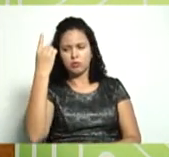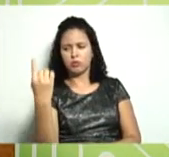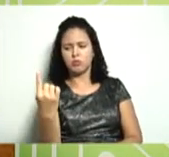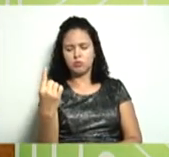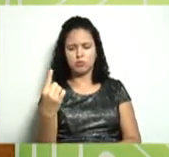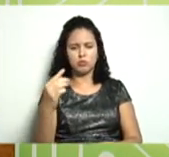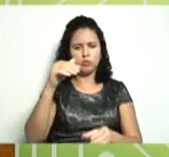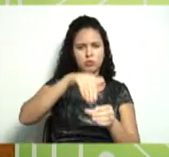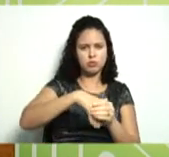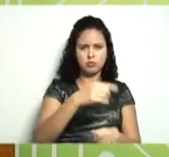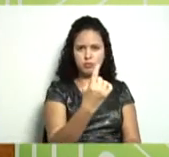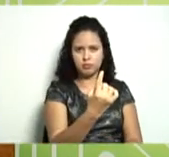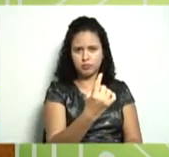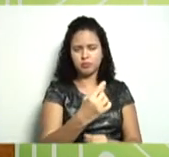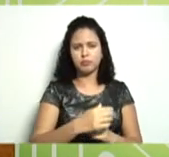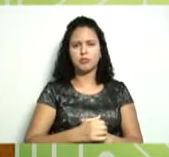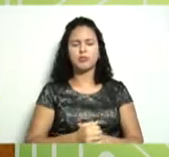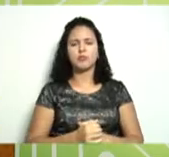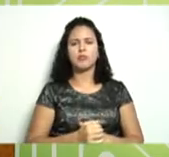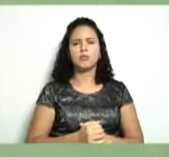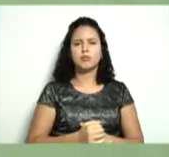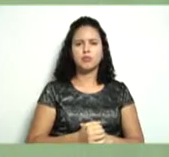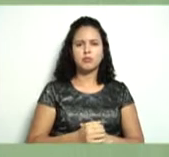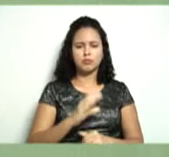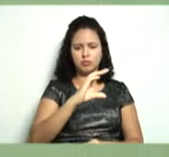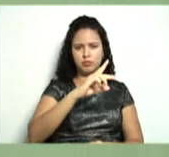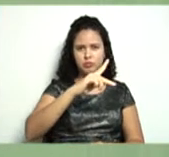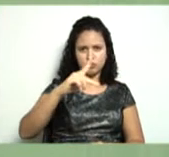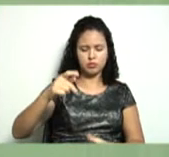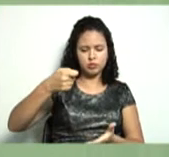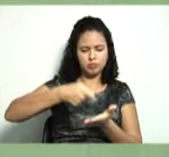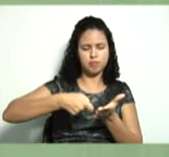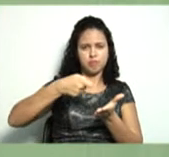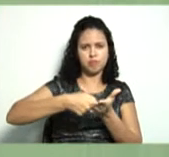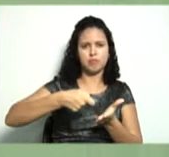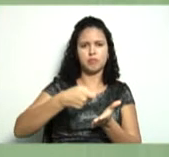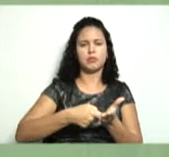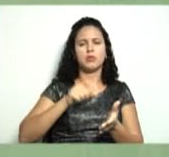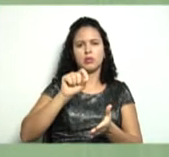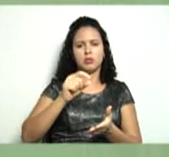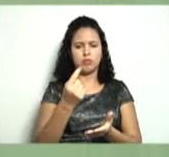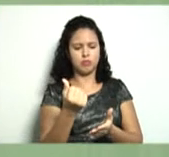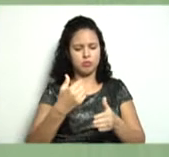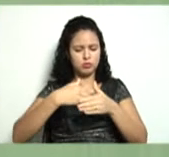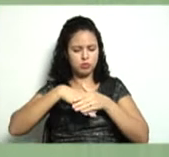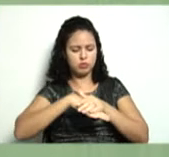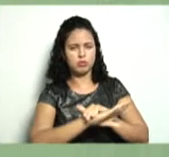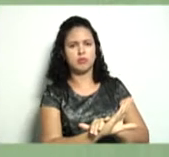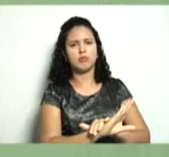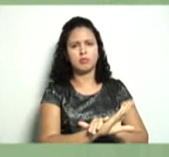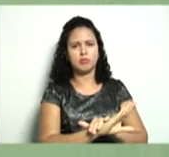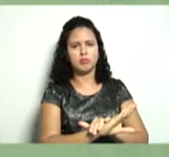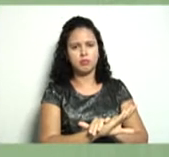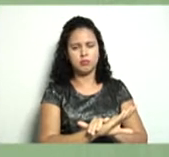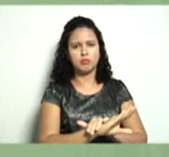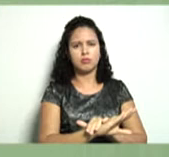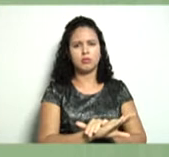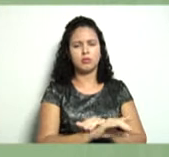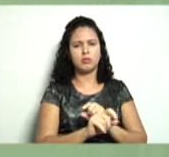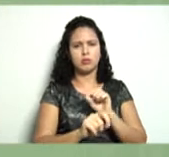Ok? Então, as cooperativas, elas são obrigadas a constituir fundos constitutivos das sobras